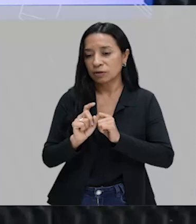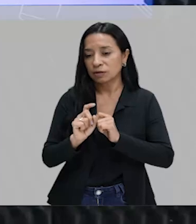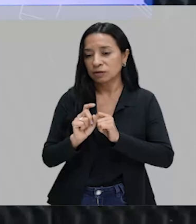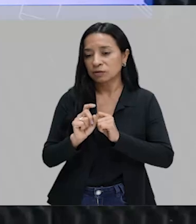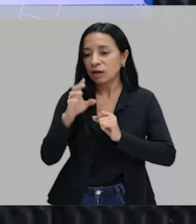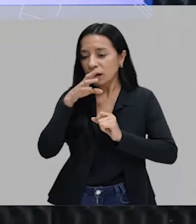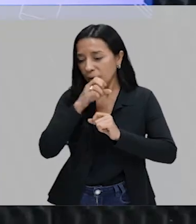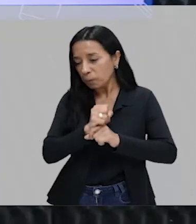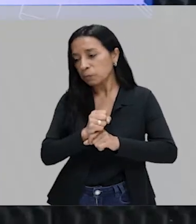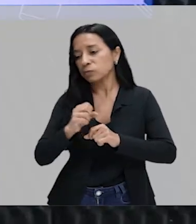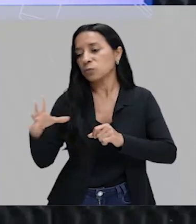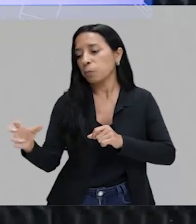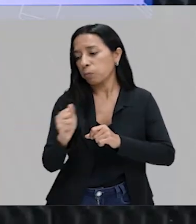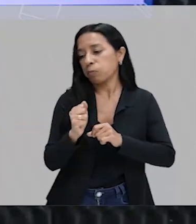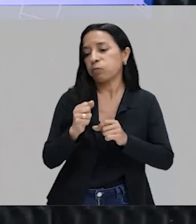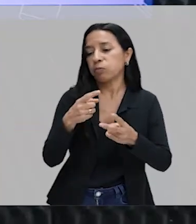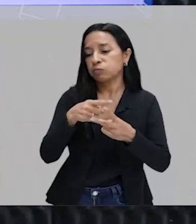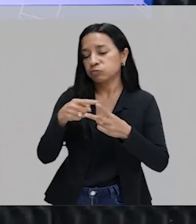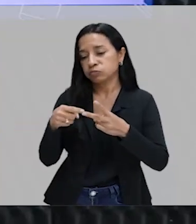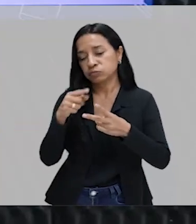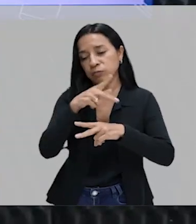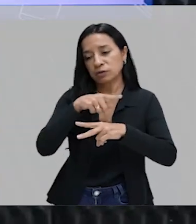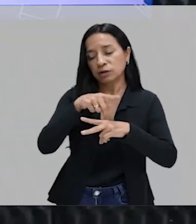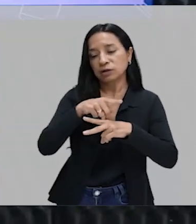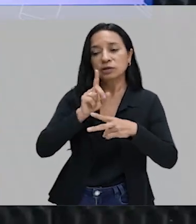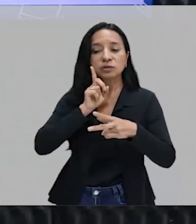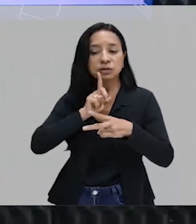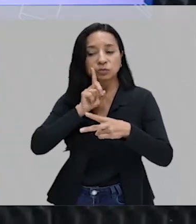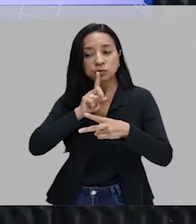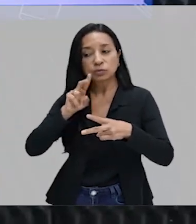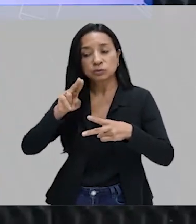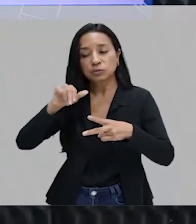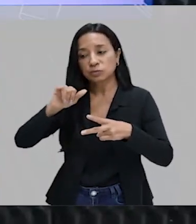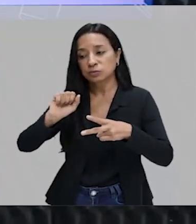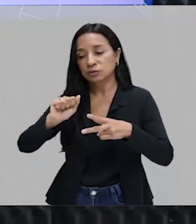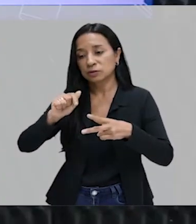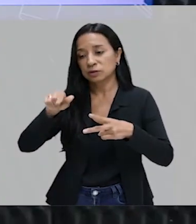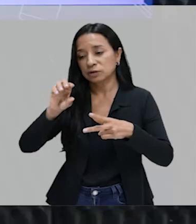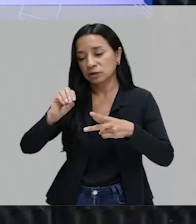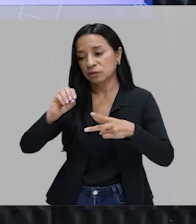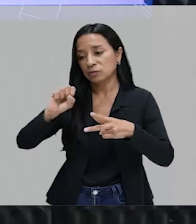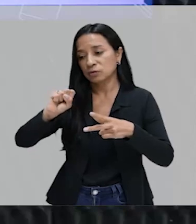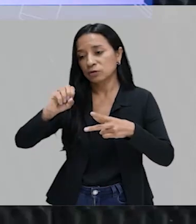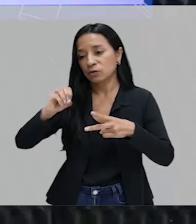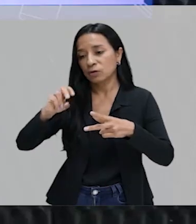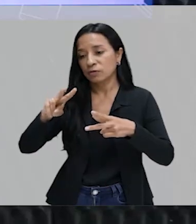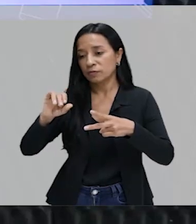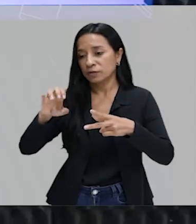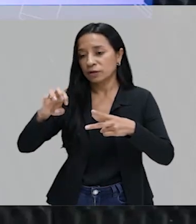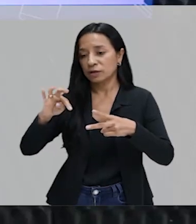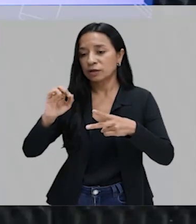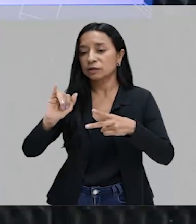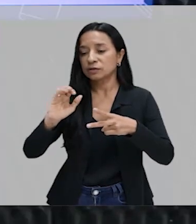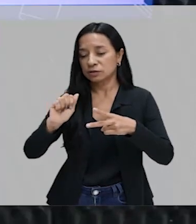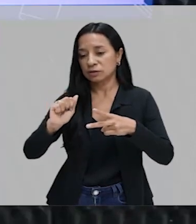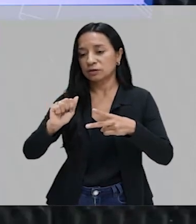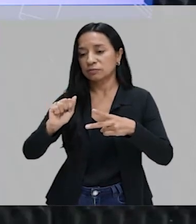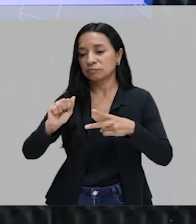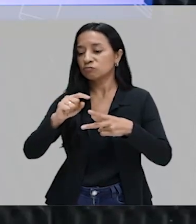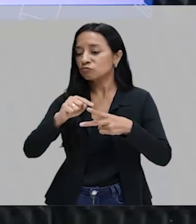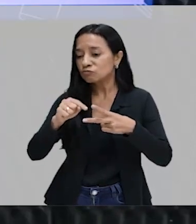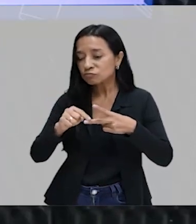ali, entre Estados Unidos e União Soviética, beleza, mas nós temos ainda uma corrida armamentista,